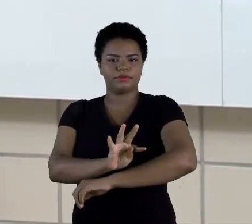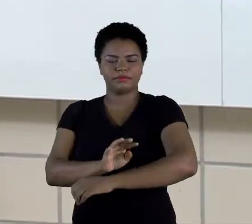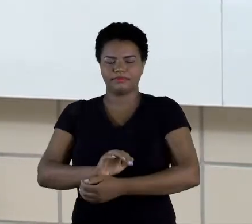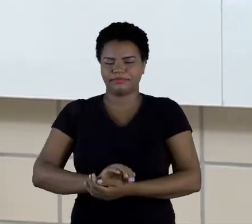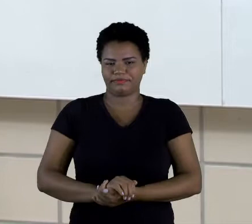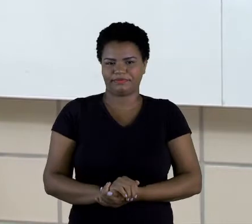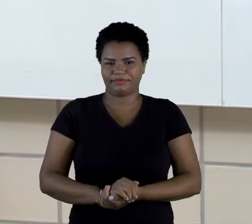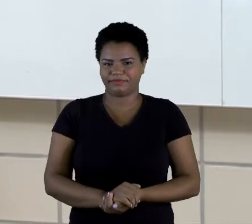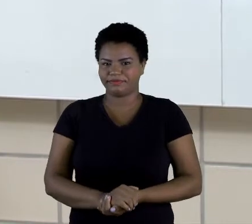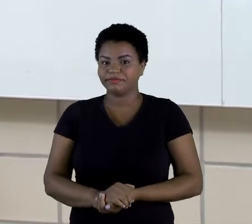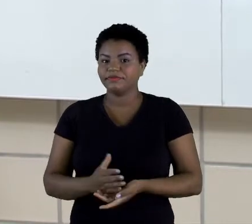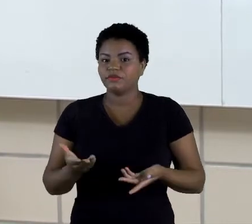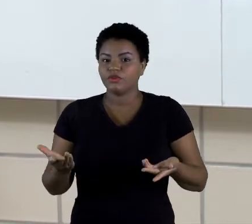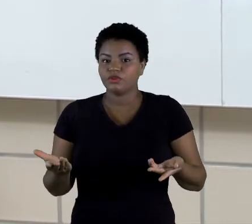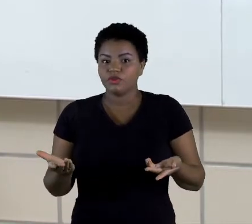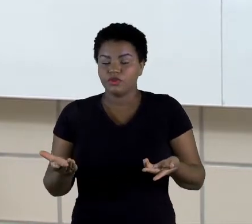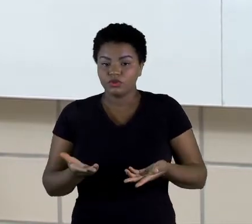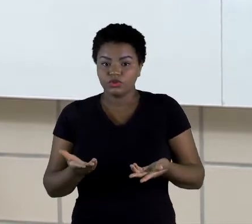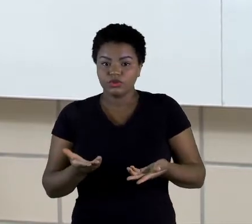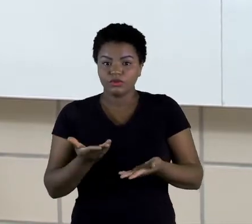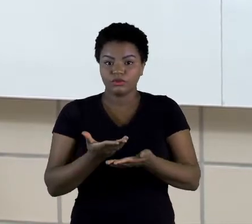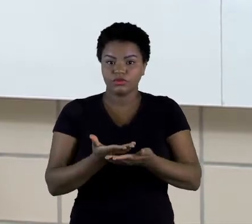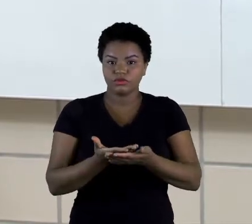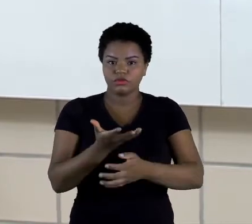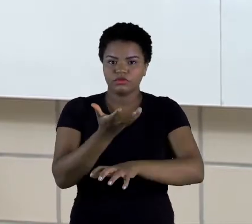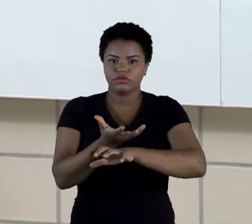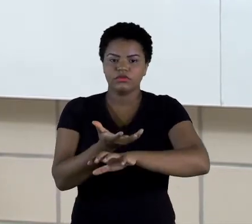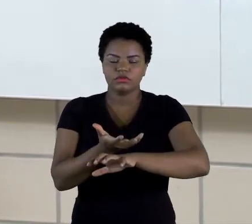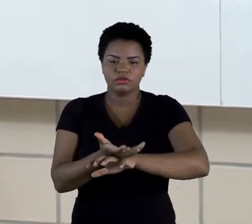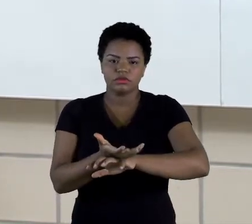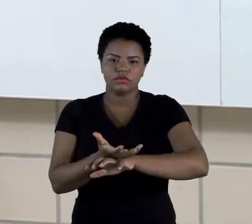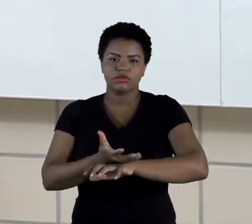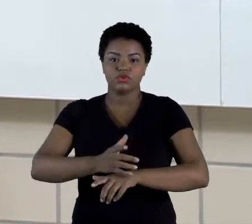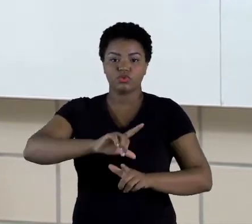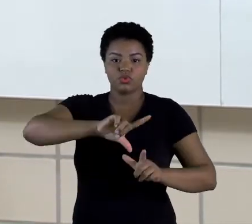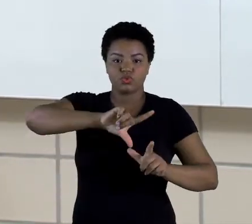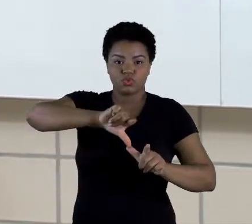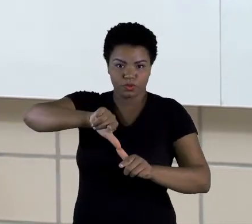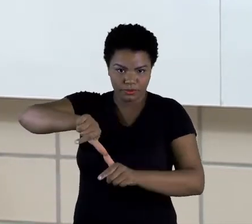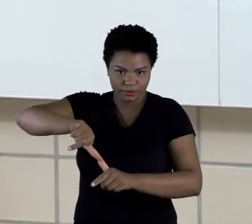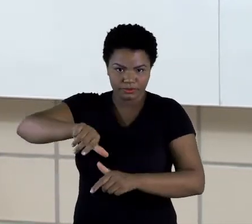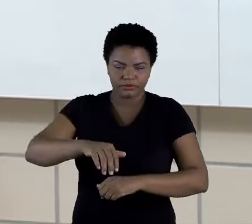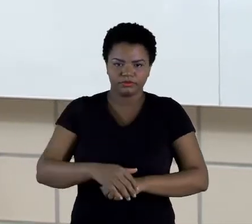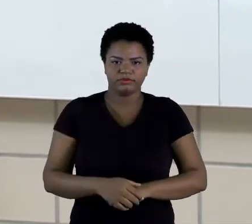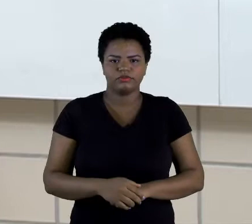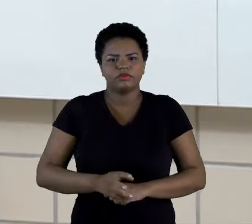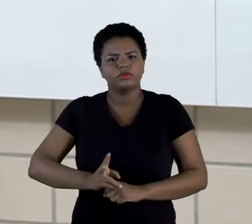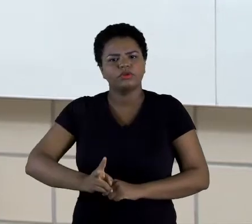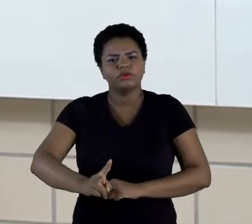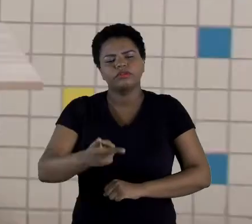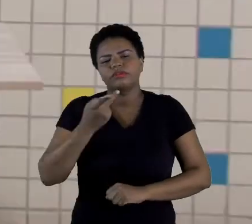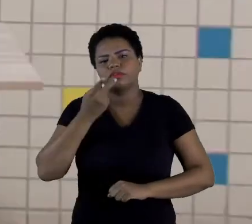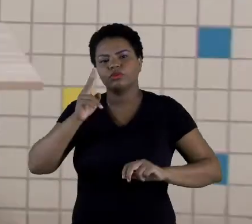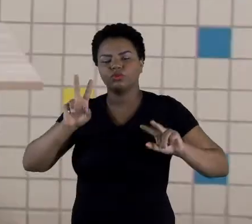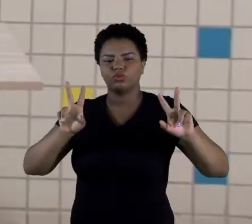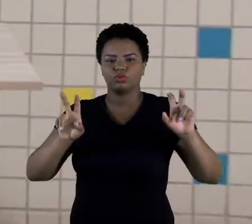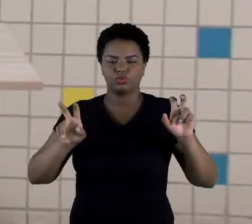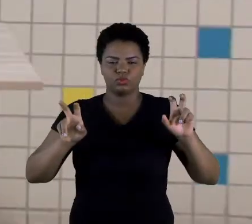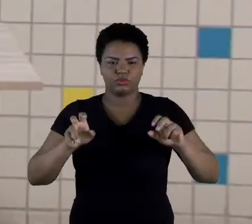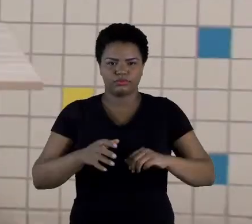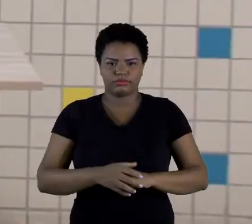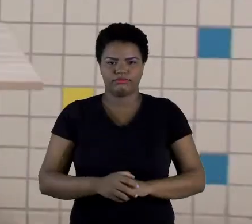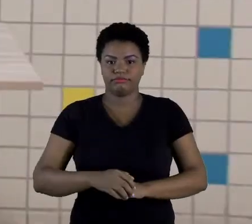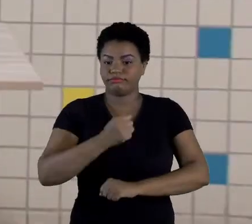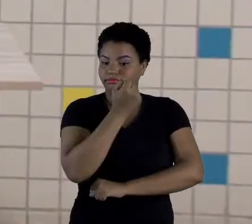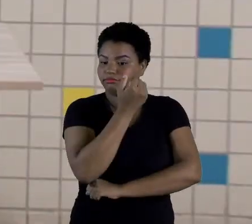vamos trabalhar com o componente curricular de geografia. Vamos continuar falando sobre